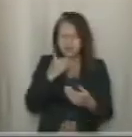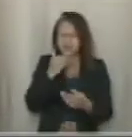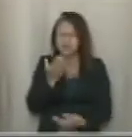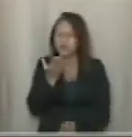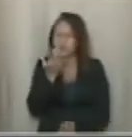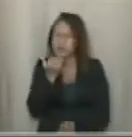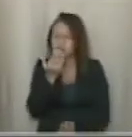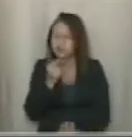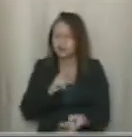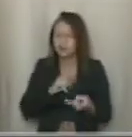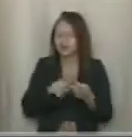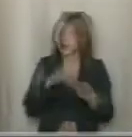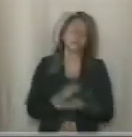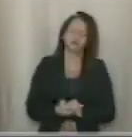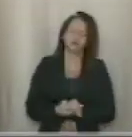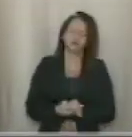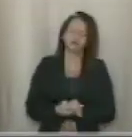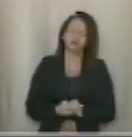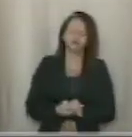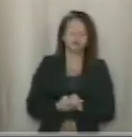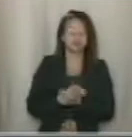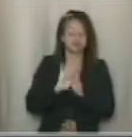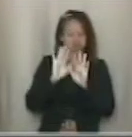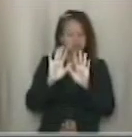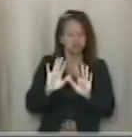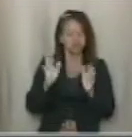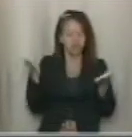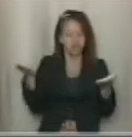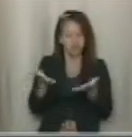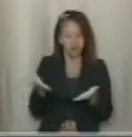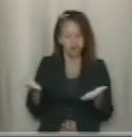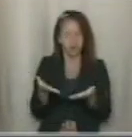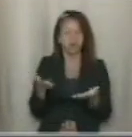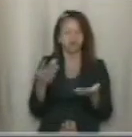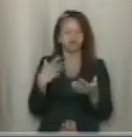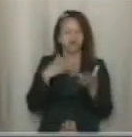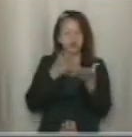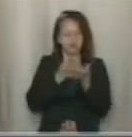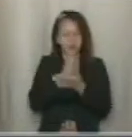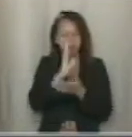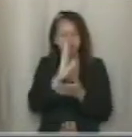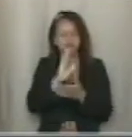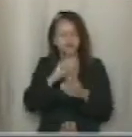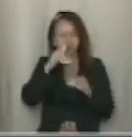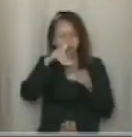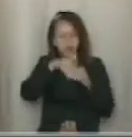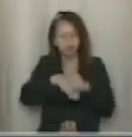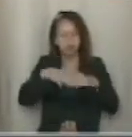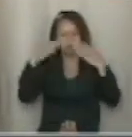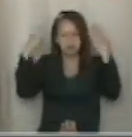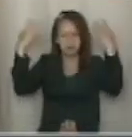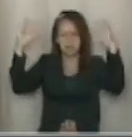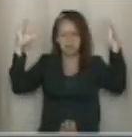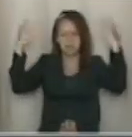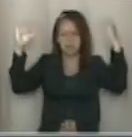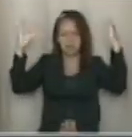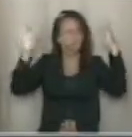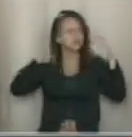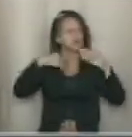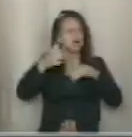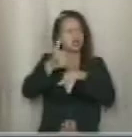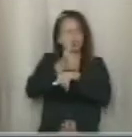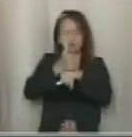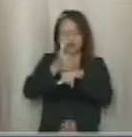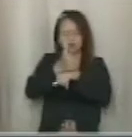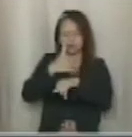comida, sem nada. E é claro, hoje mais cedo nós aprovamos um voto de aplauso para os profissionais